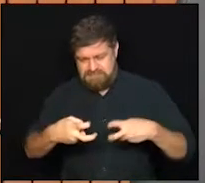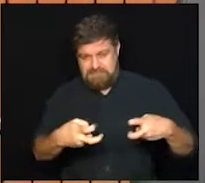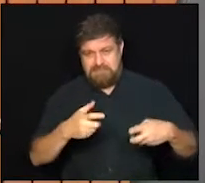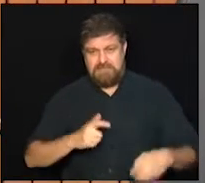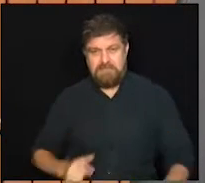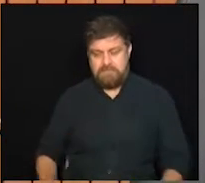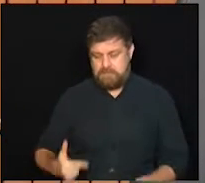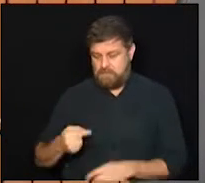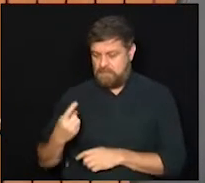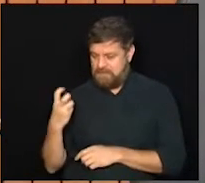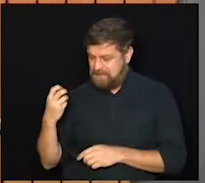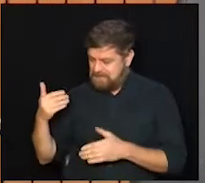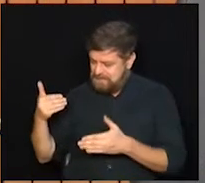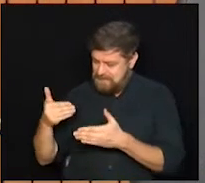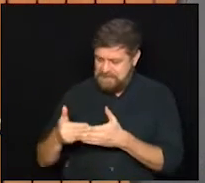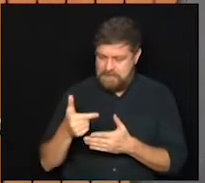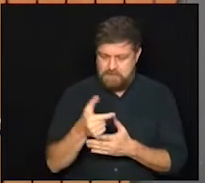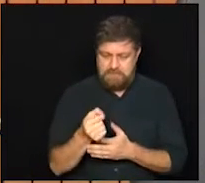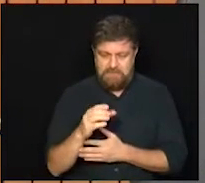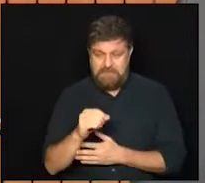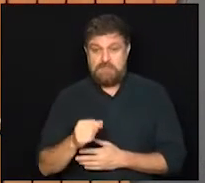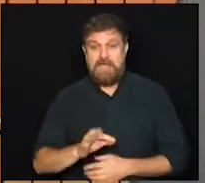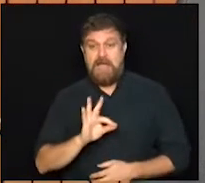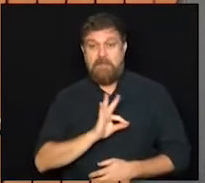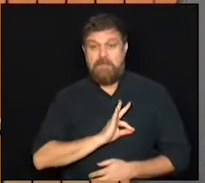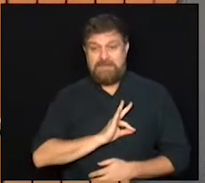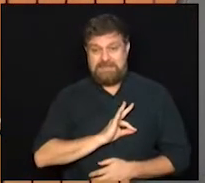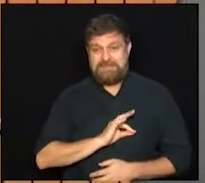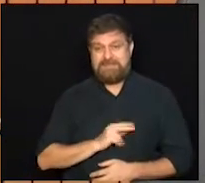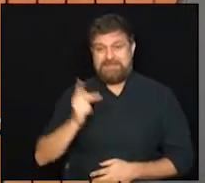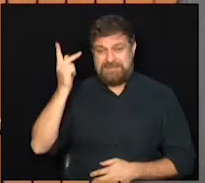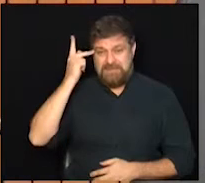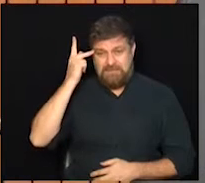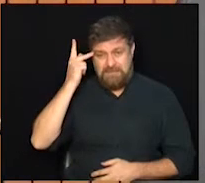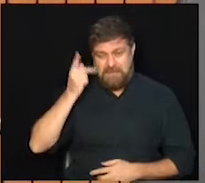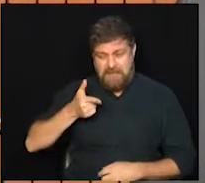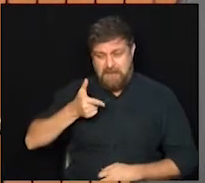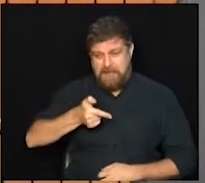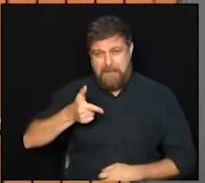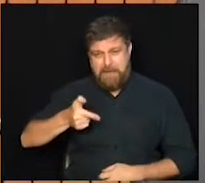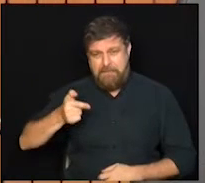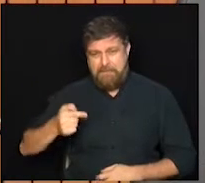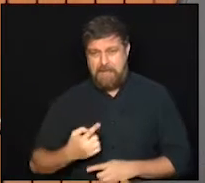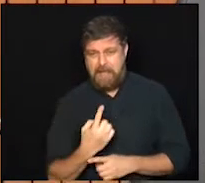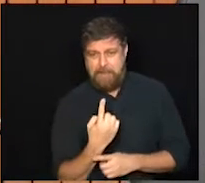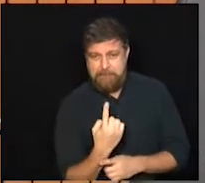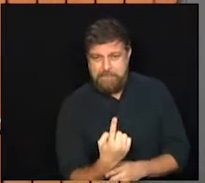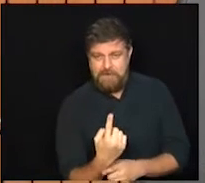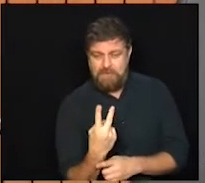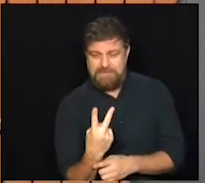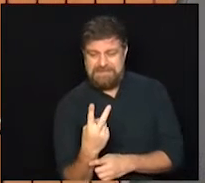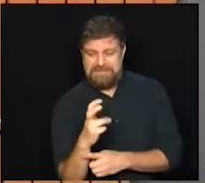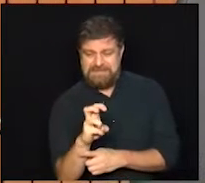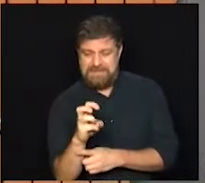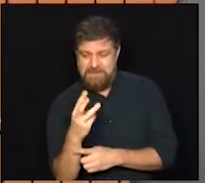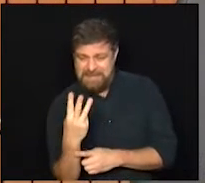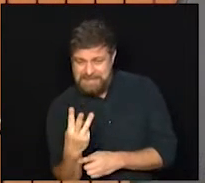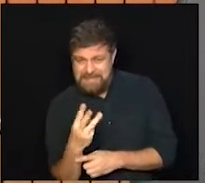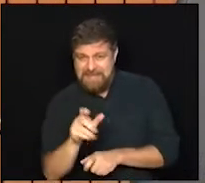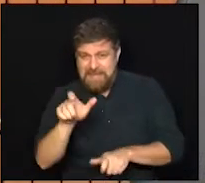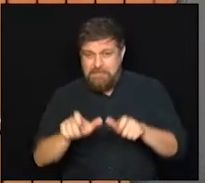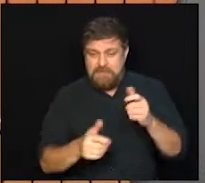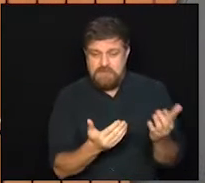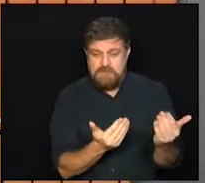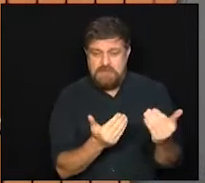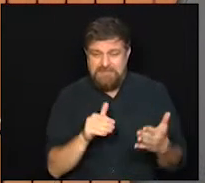2015 a 2020, a Polícia do Estado de São Paulo matou 1.253 jovens até 19 anos. Se pegarmos